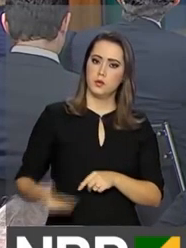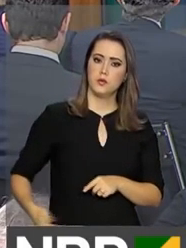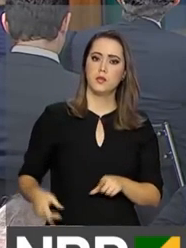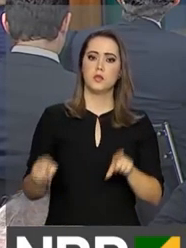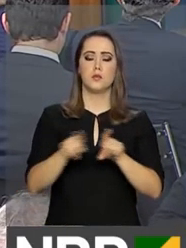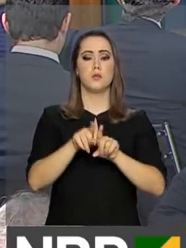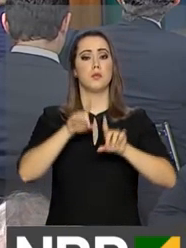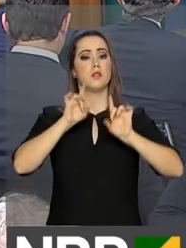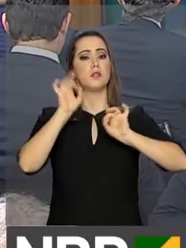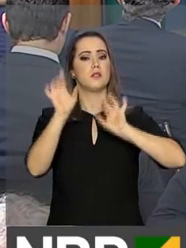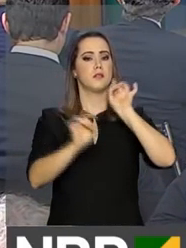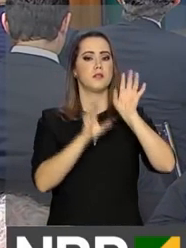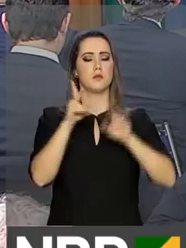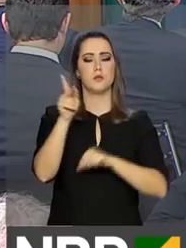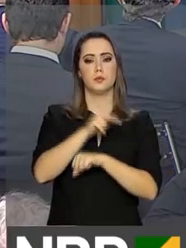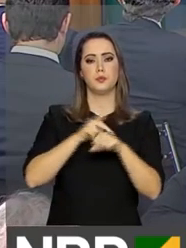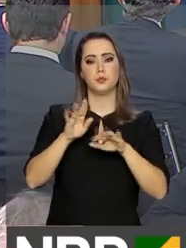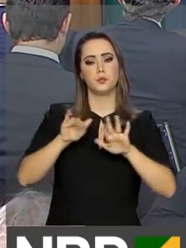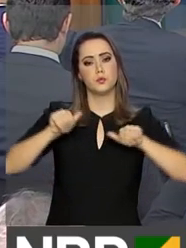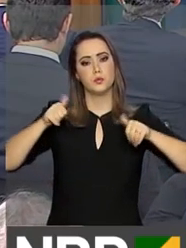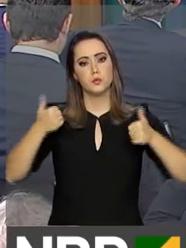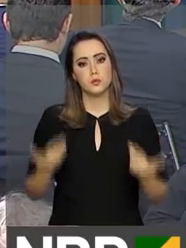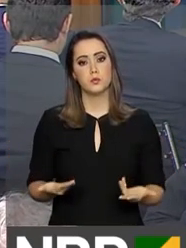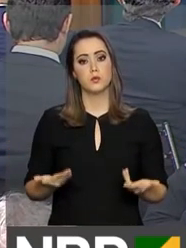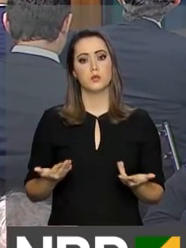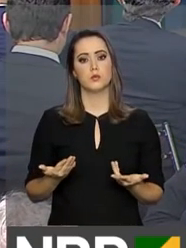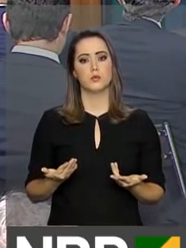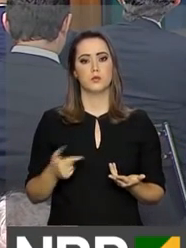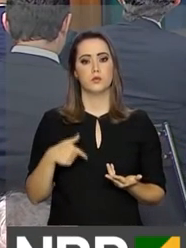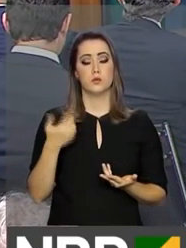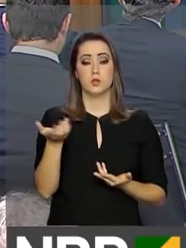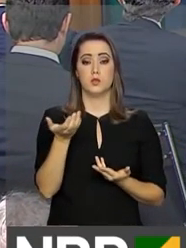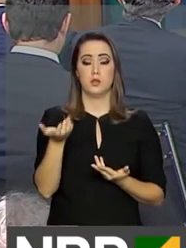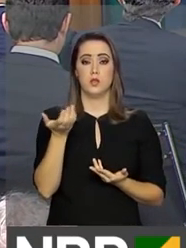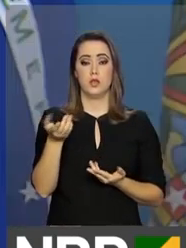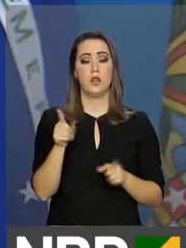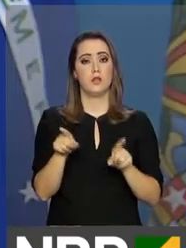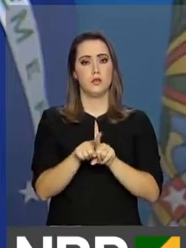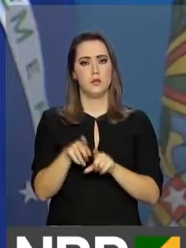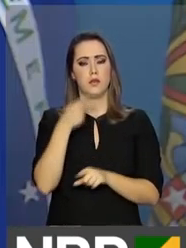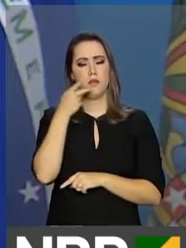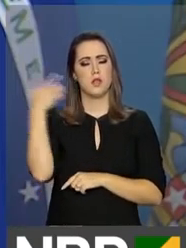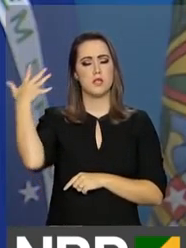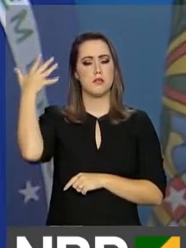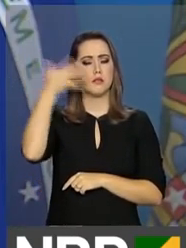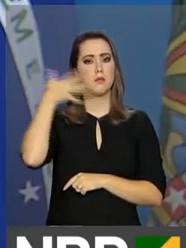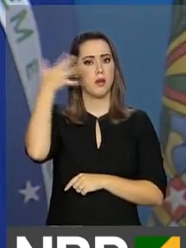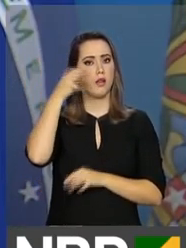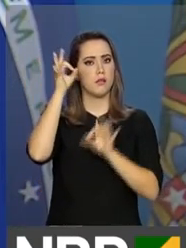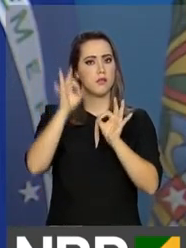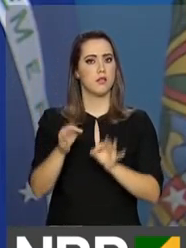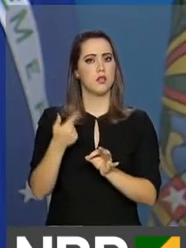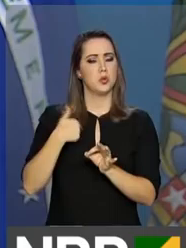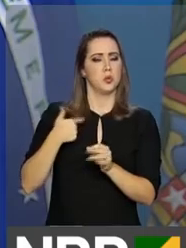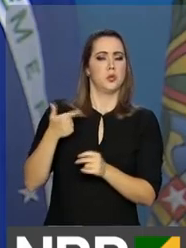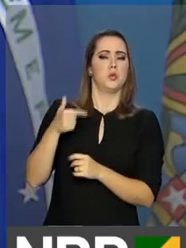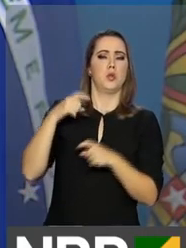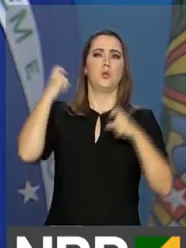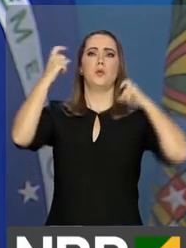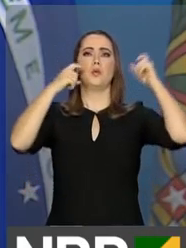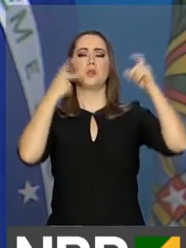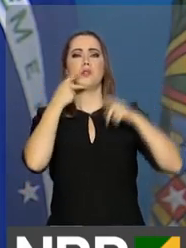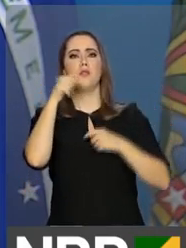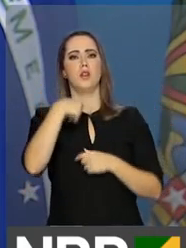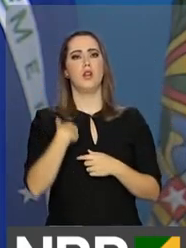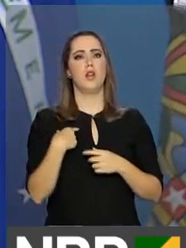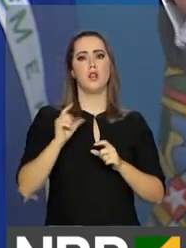mas especialmente ao país. Então, eu quero também deixar muito claro que eu não tenho preocupação de dizer